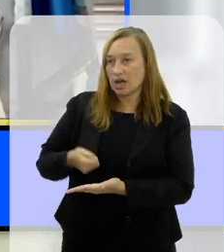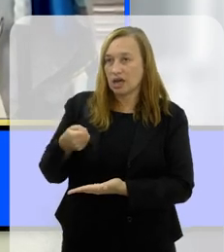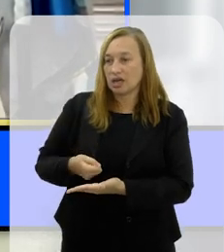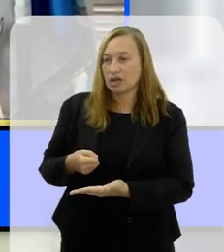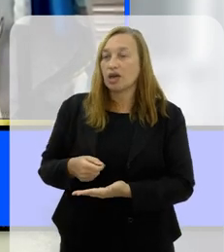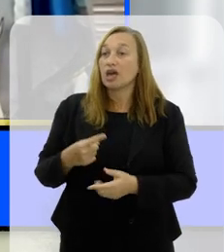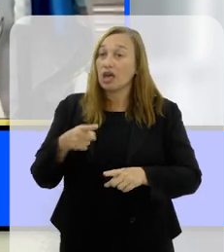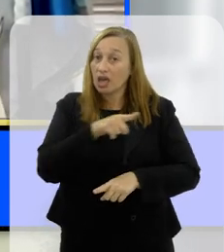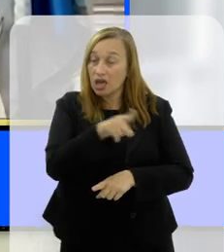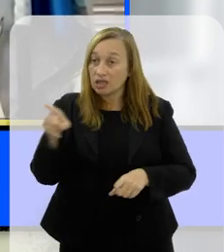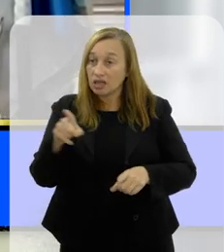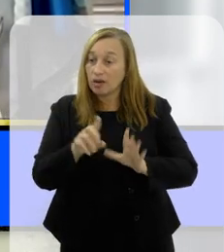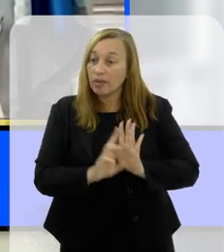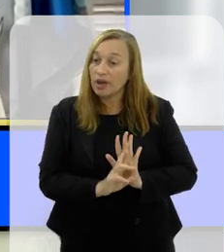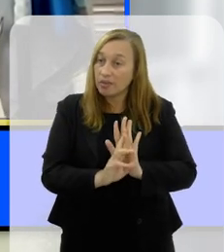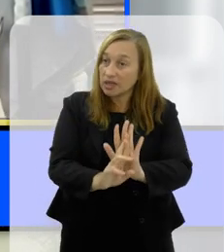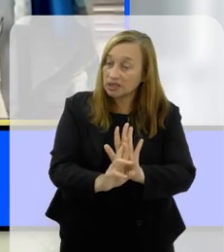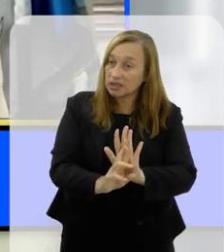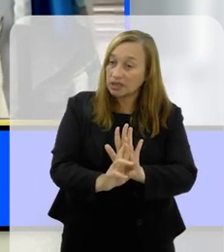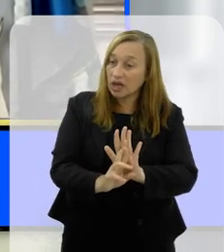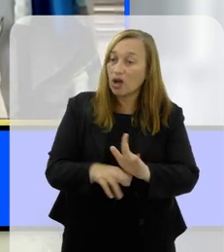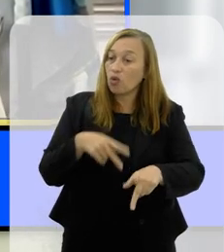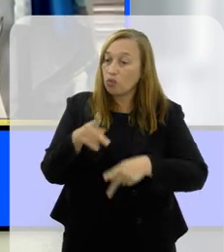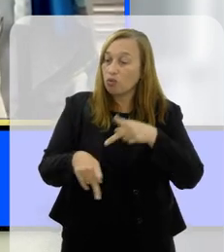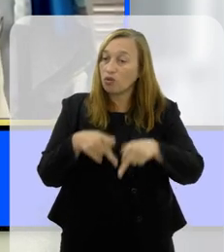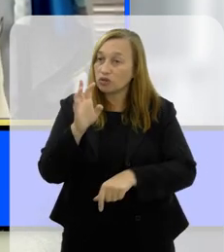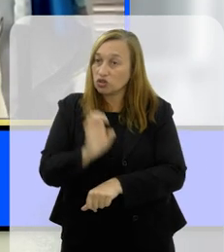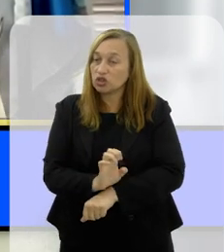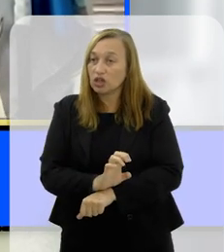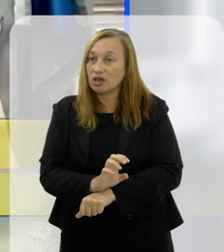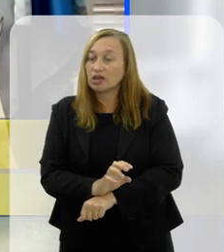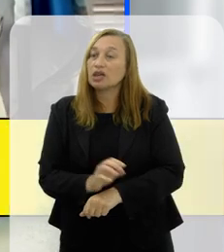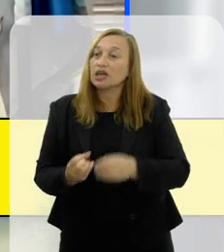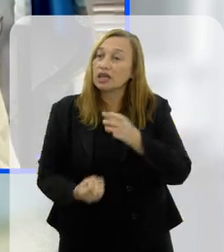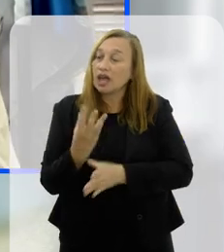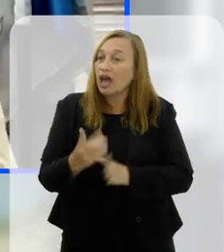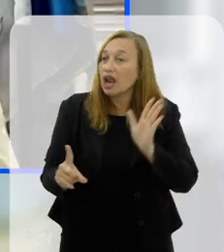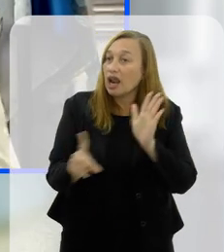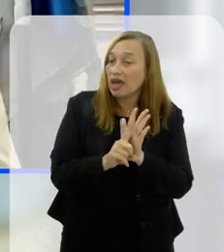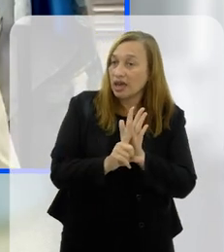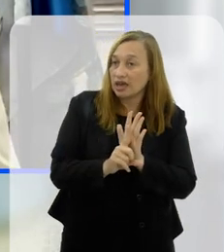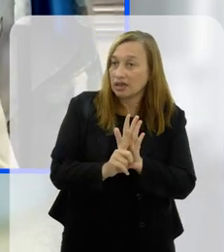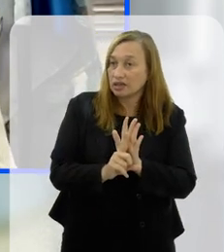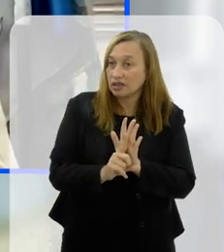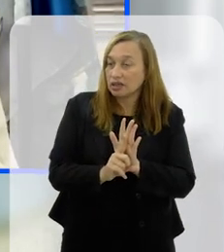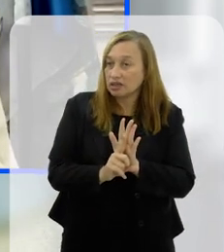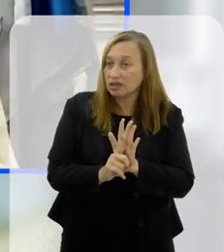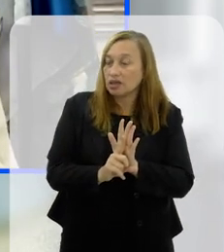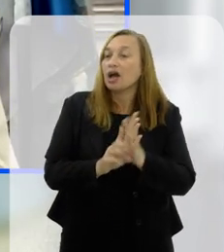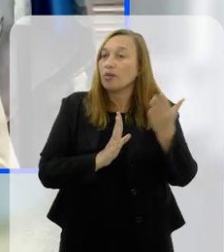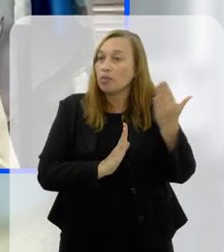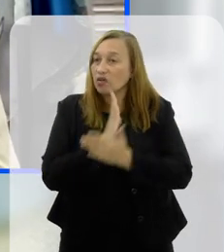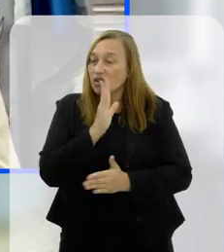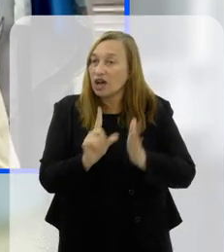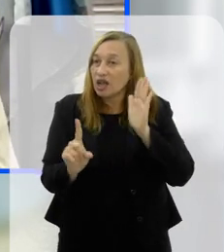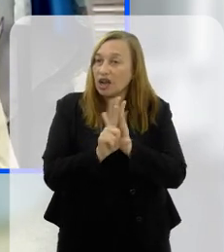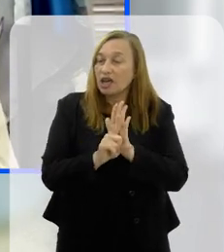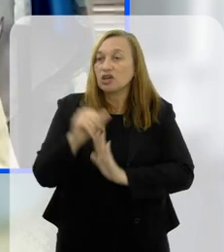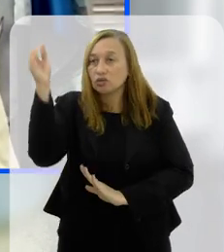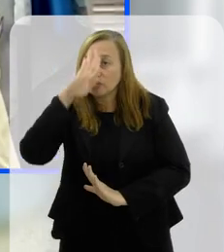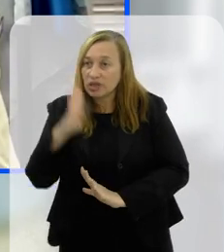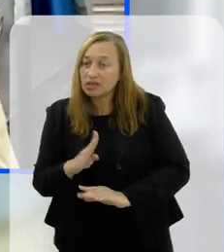deles porque eles estão lá para representar a população do seu estado eles estão para fazer lei pelo pelo